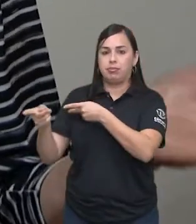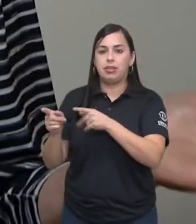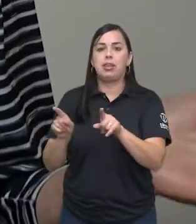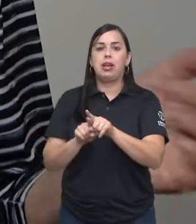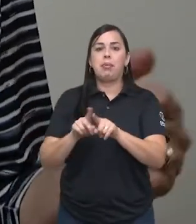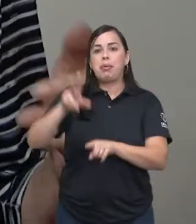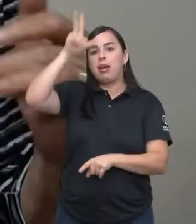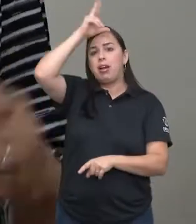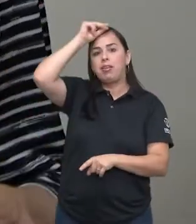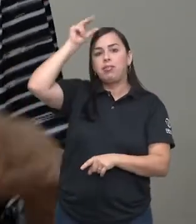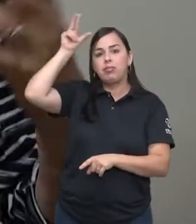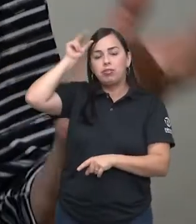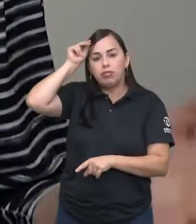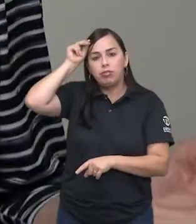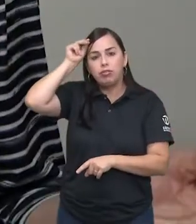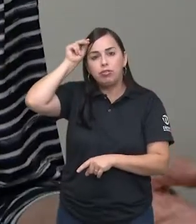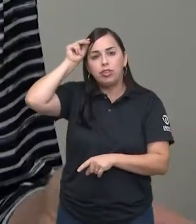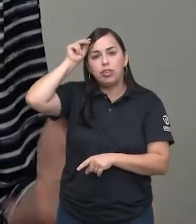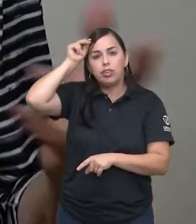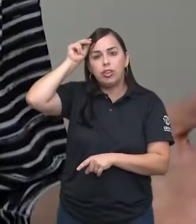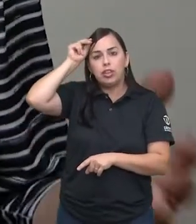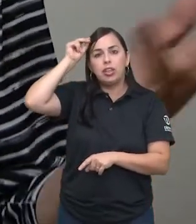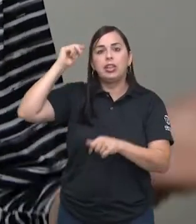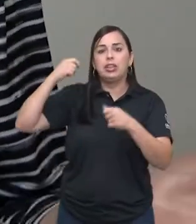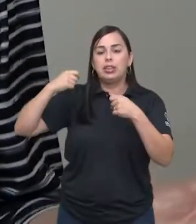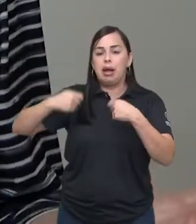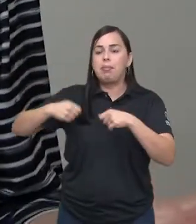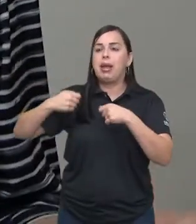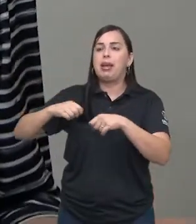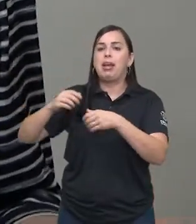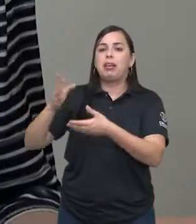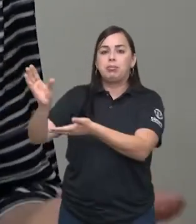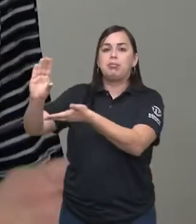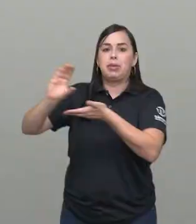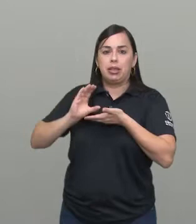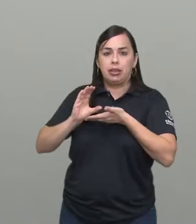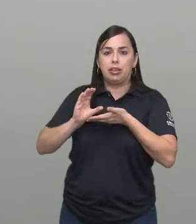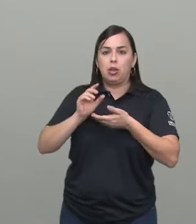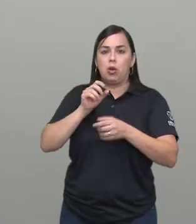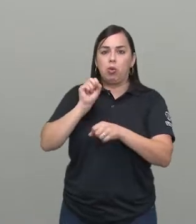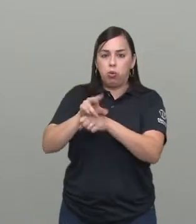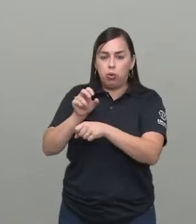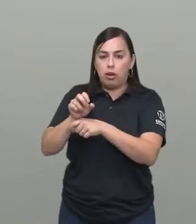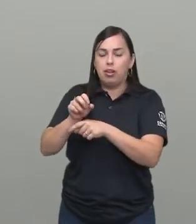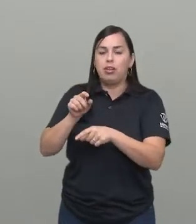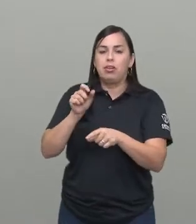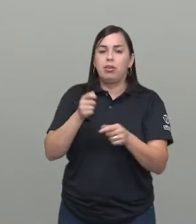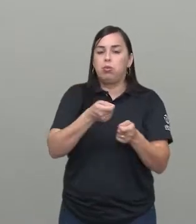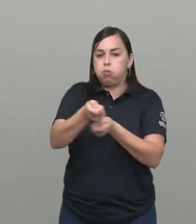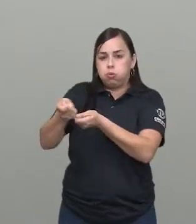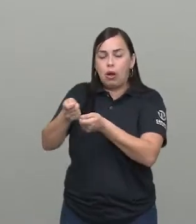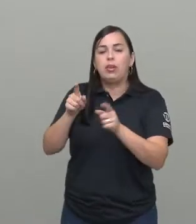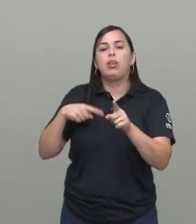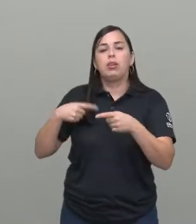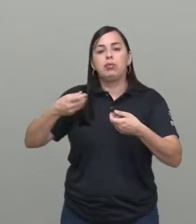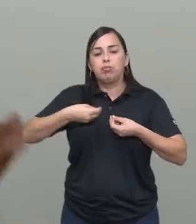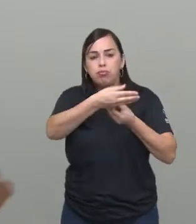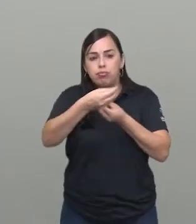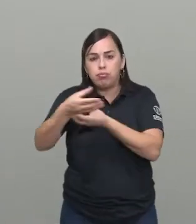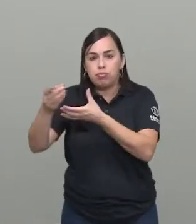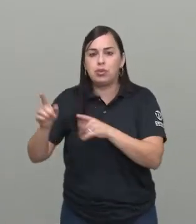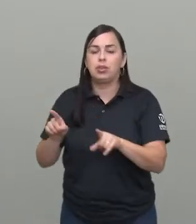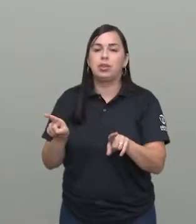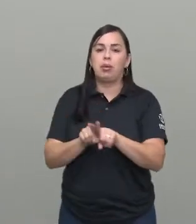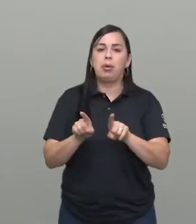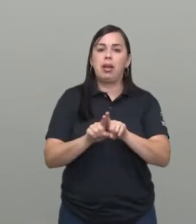material, a Prefeitura manda material para cá, nós temos que estar contribuindo nessa distribuição. Verificar na legislação se é possível ainda você complementar